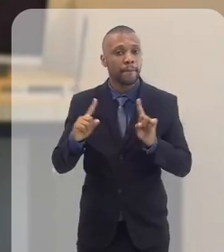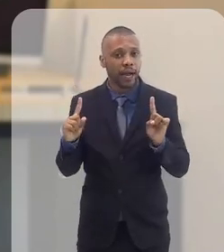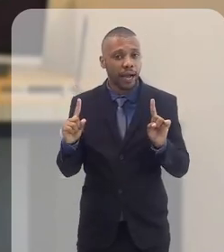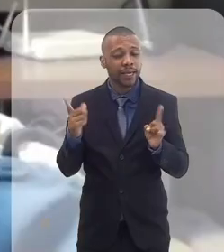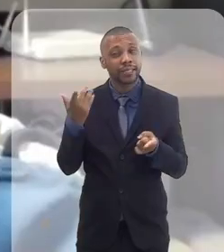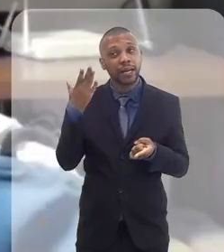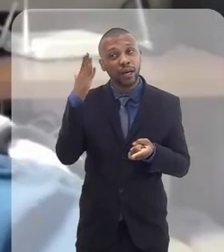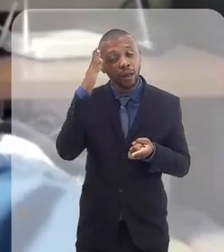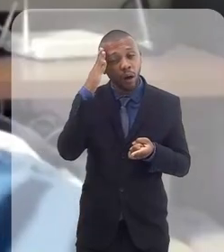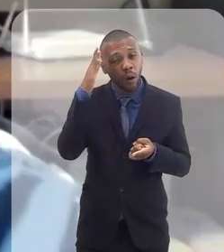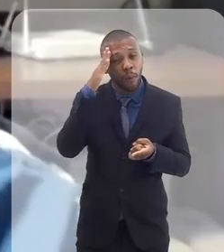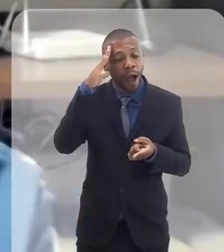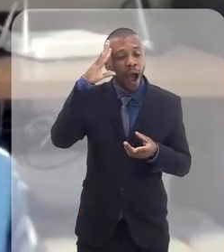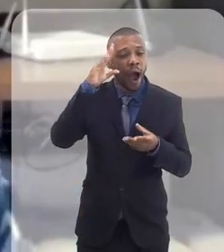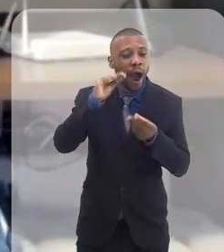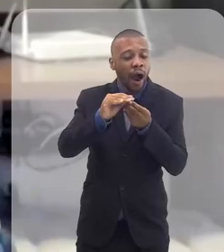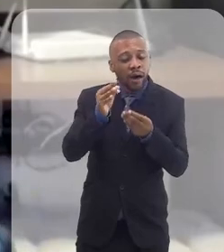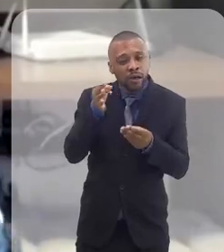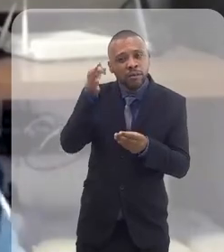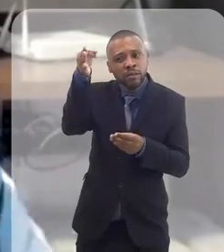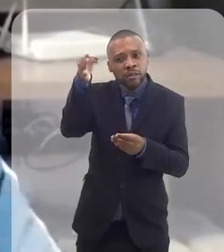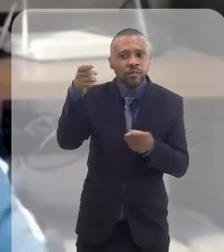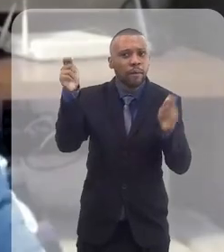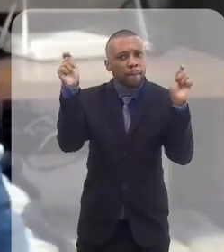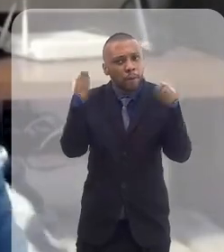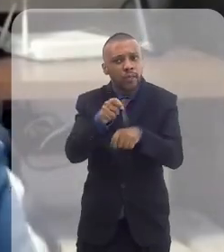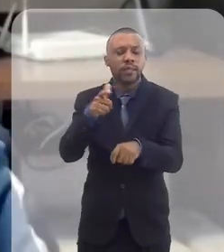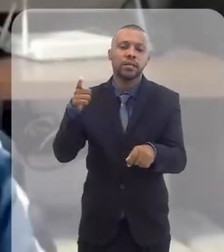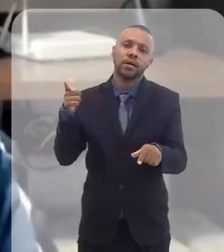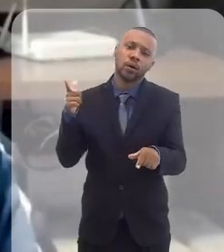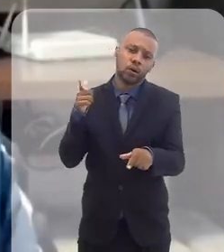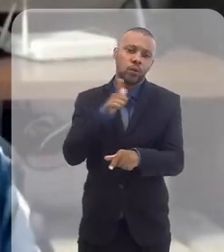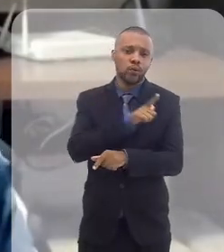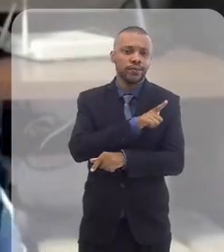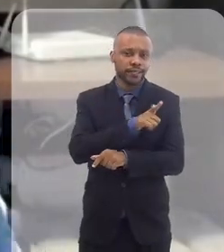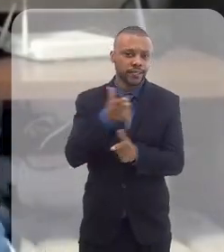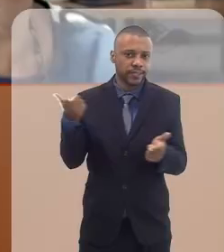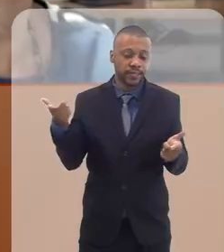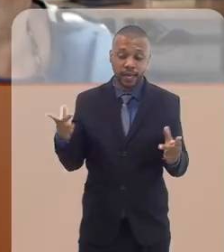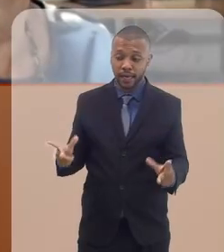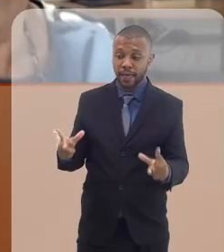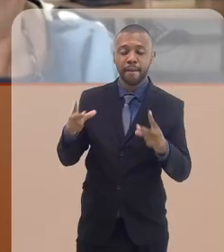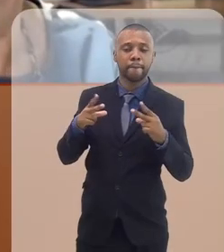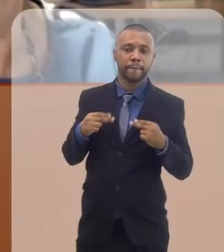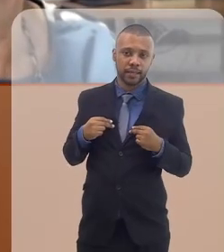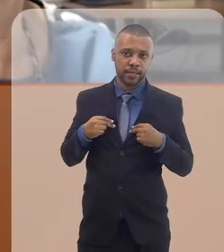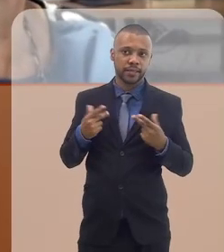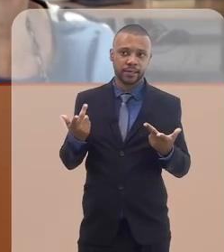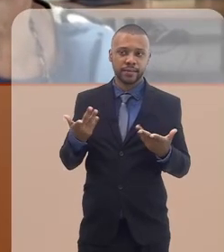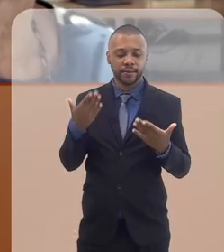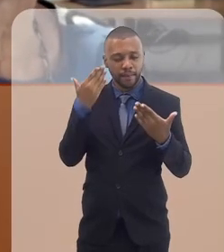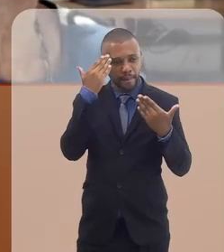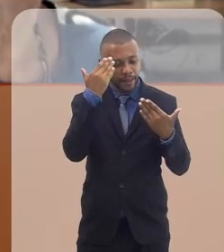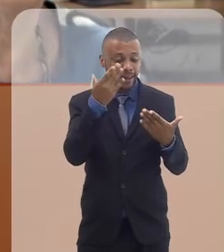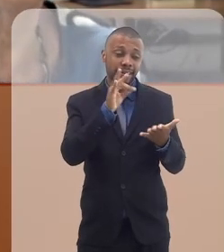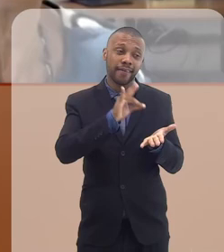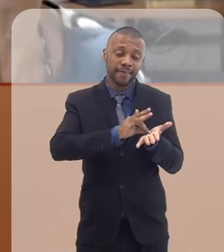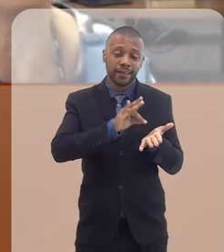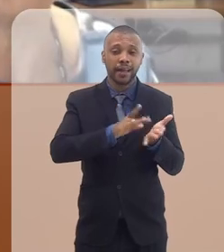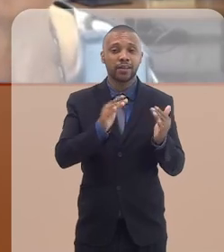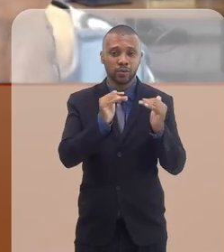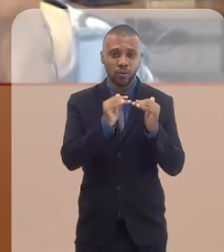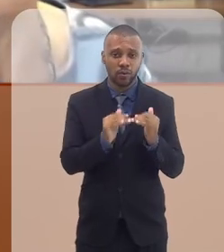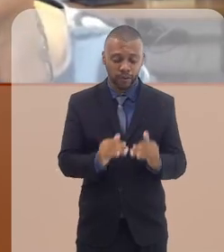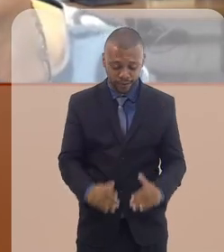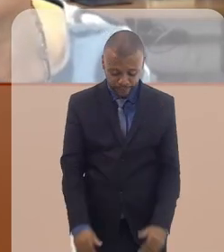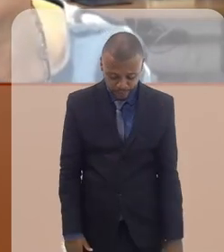mas As no fundo cabeças. soubesse que isso Exato. poderia acontecer, né? E que era mais do que merecido. Obrigada.